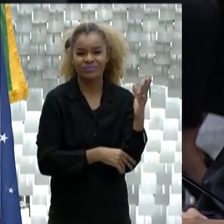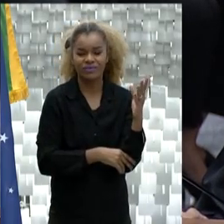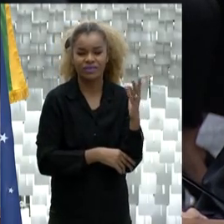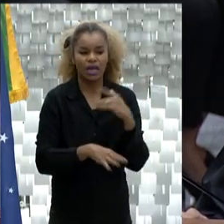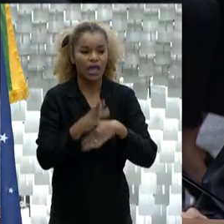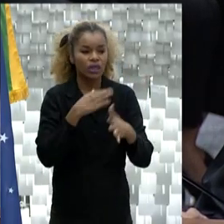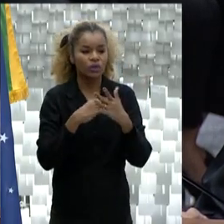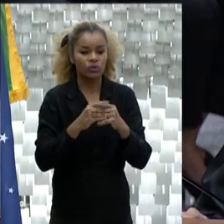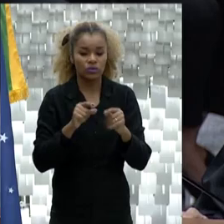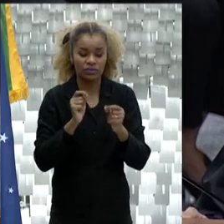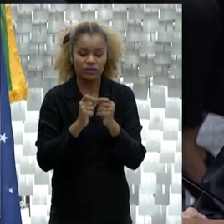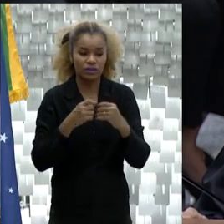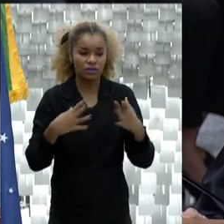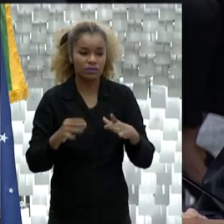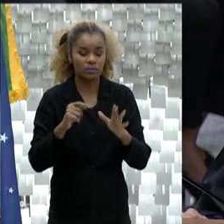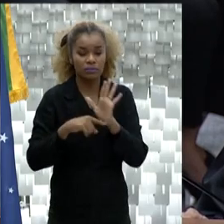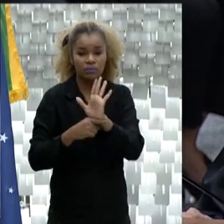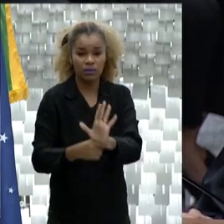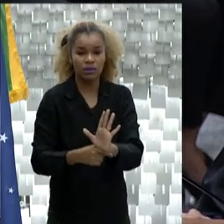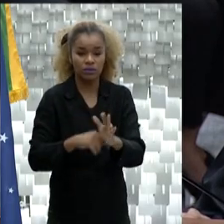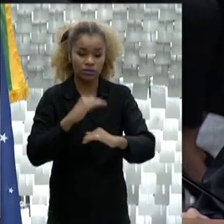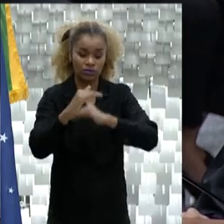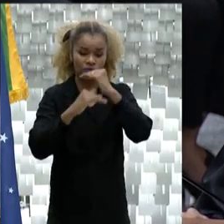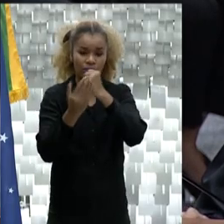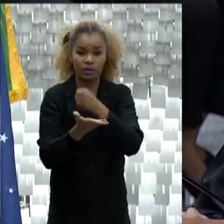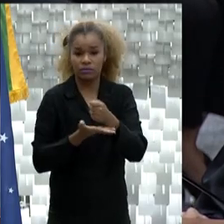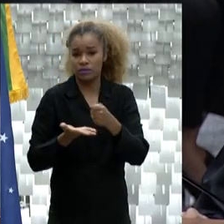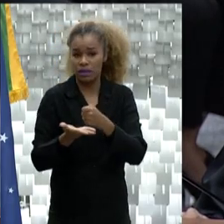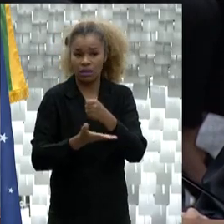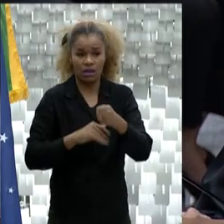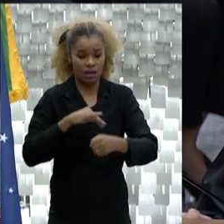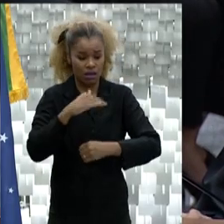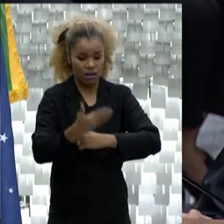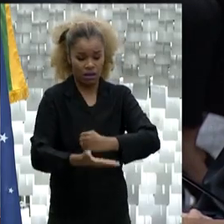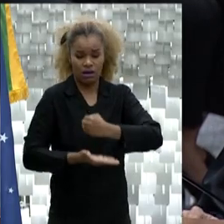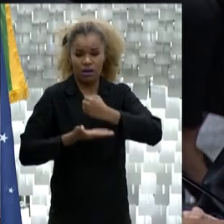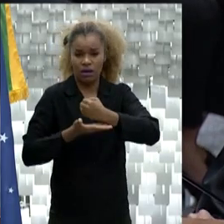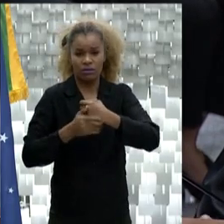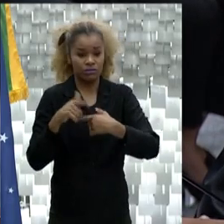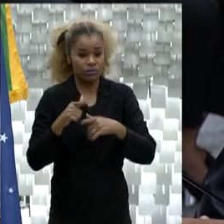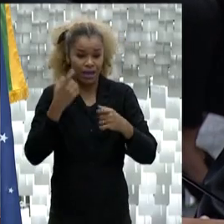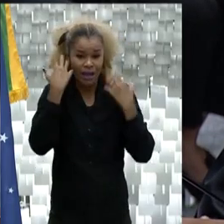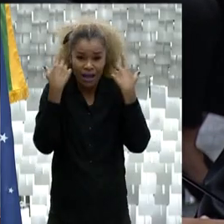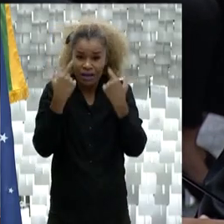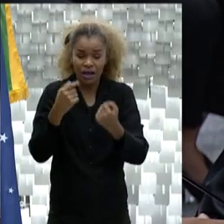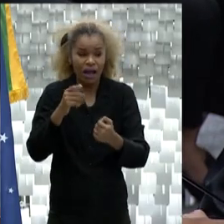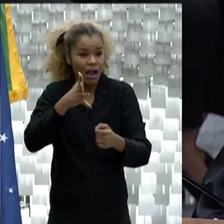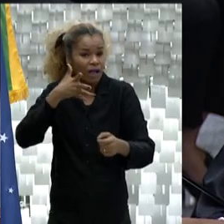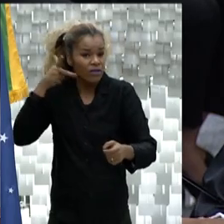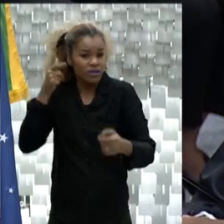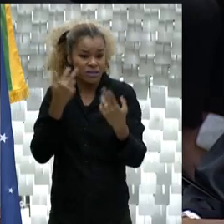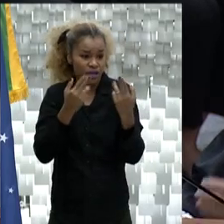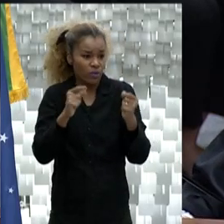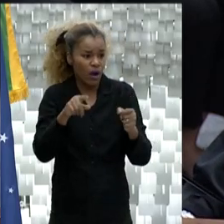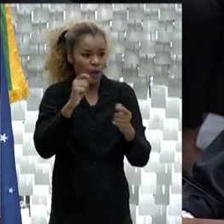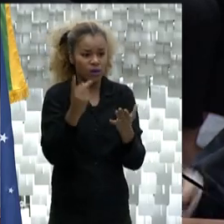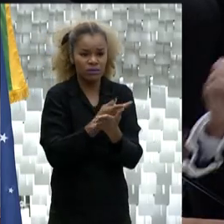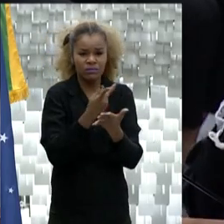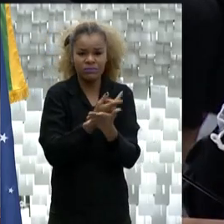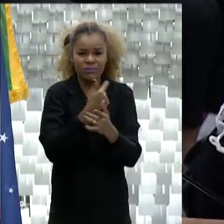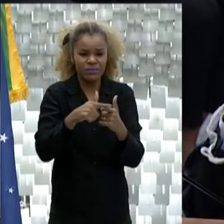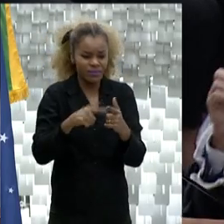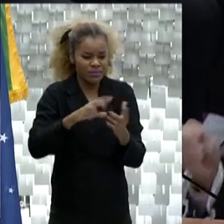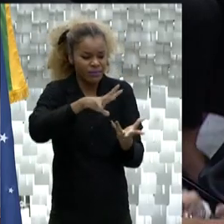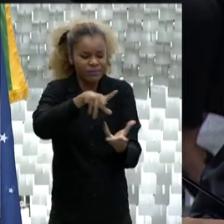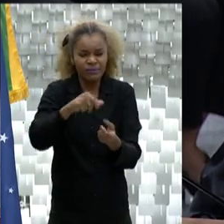do desenvolvimento sustentável não andam na velocidade que a situação do planeta